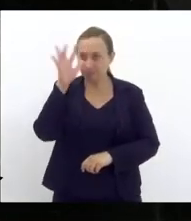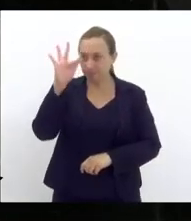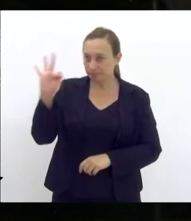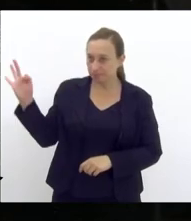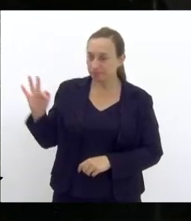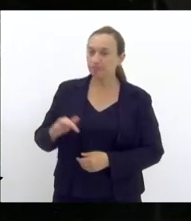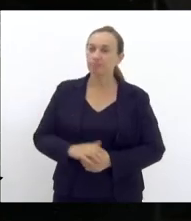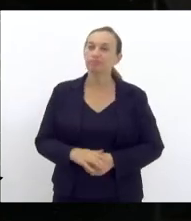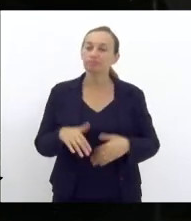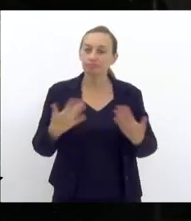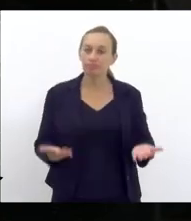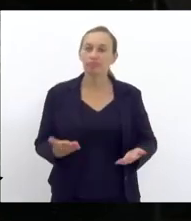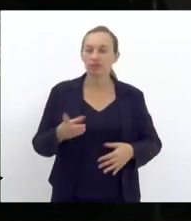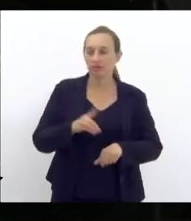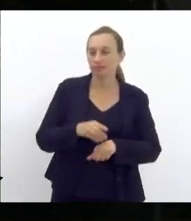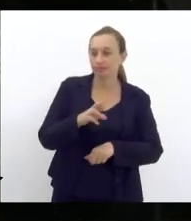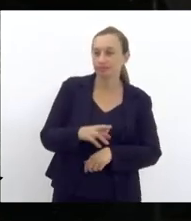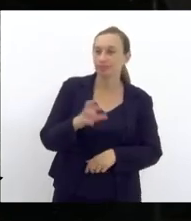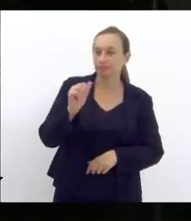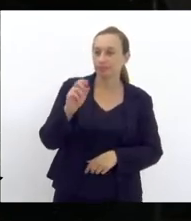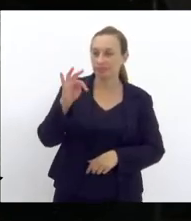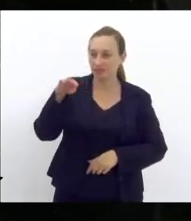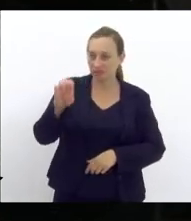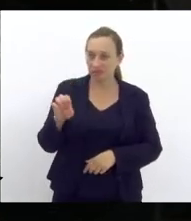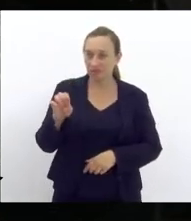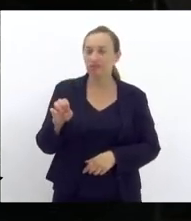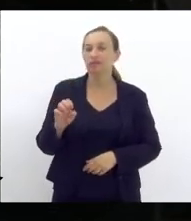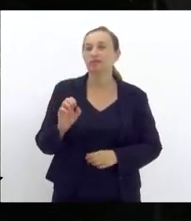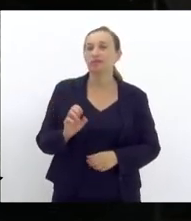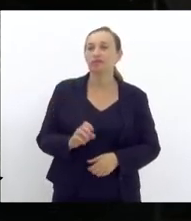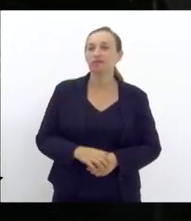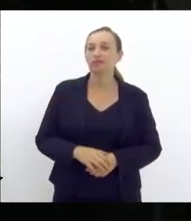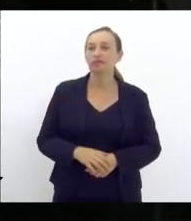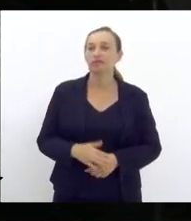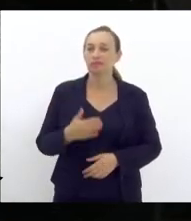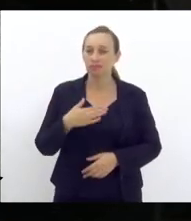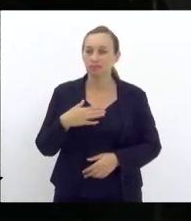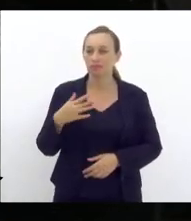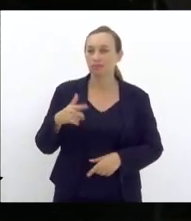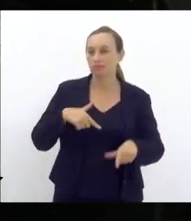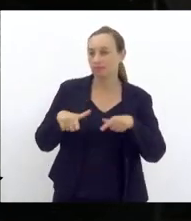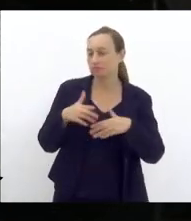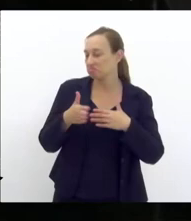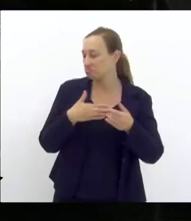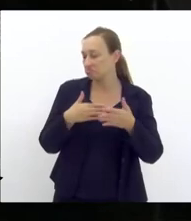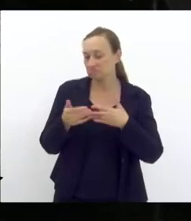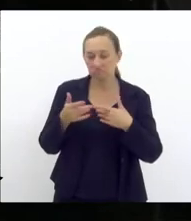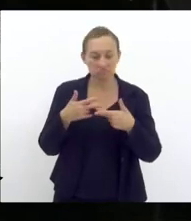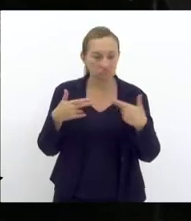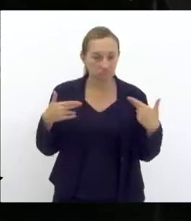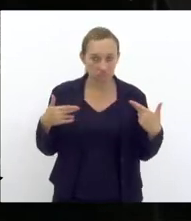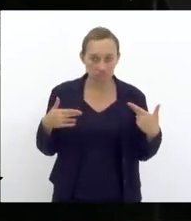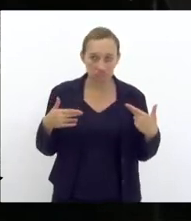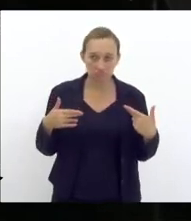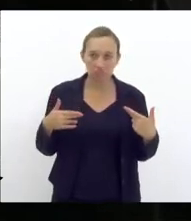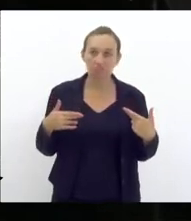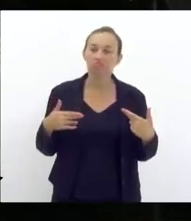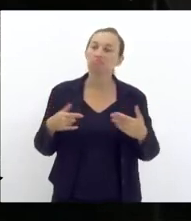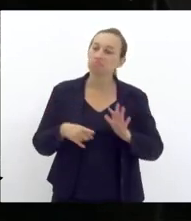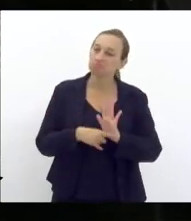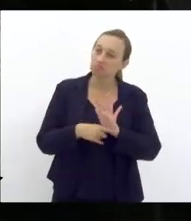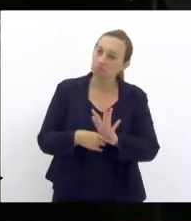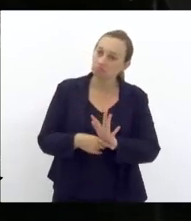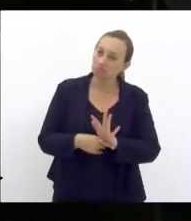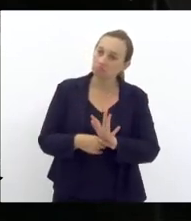o diretor Alexandre Teles ele poderá contar com o meu mandato para o que for necessário a fim de contribuir